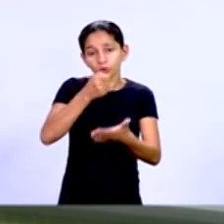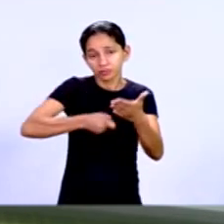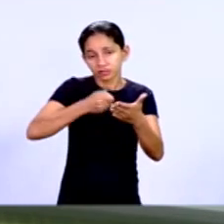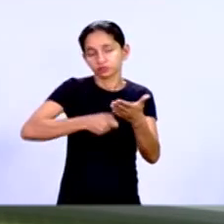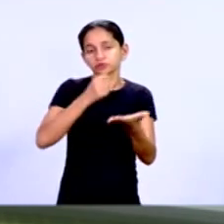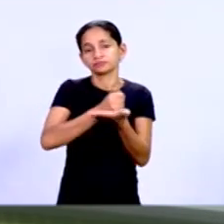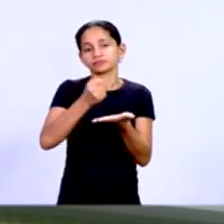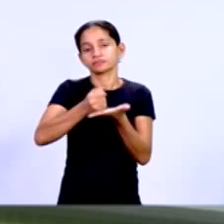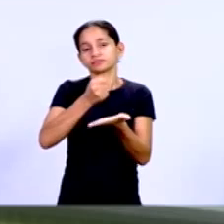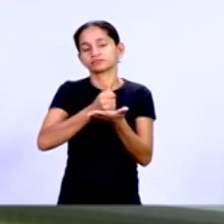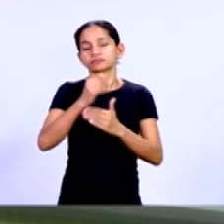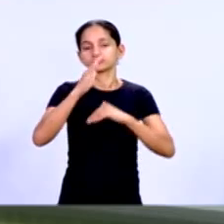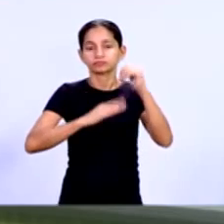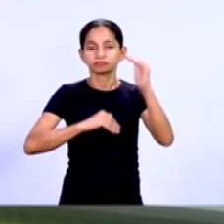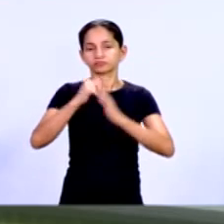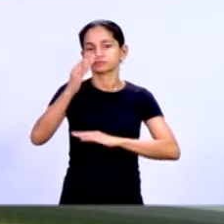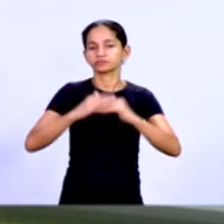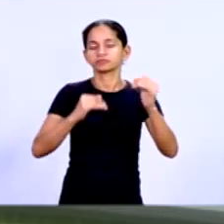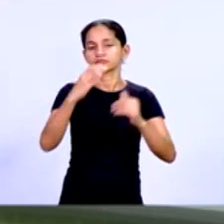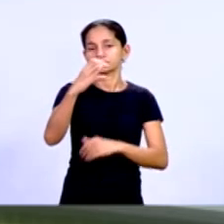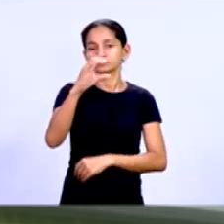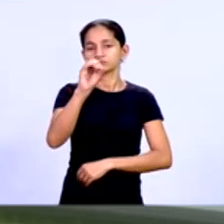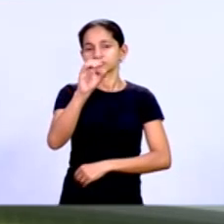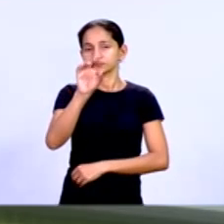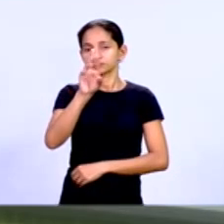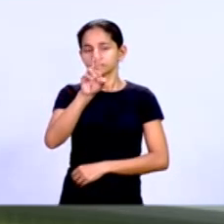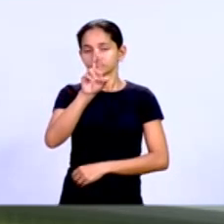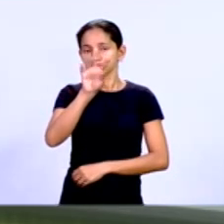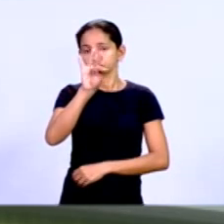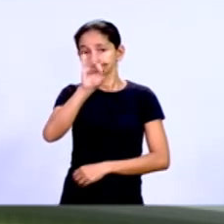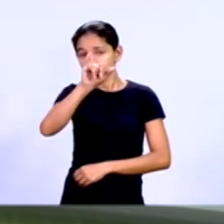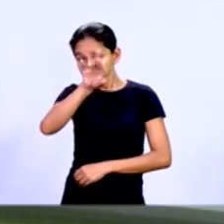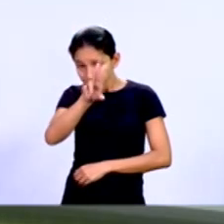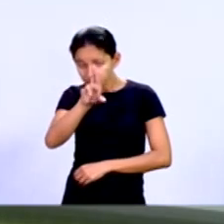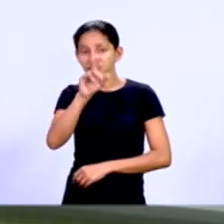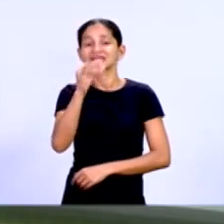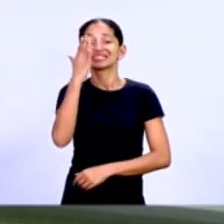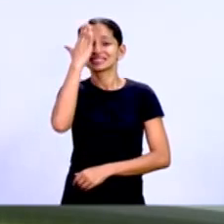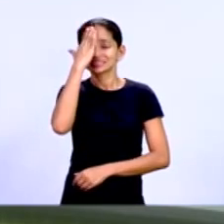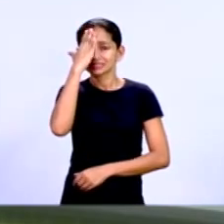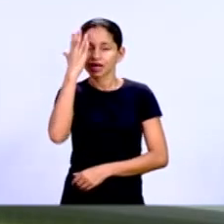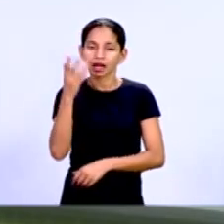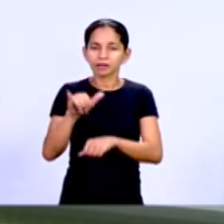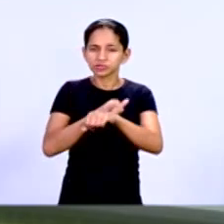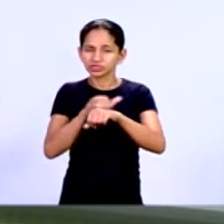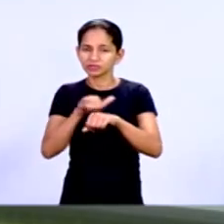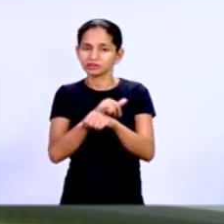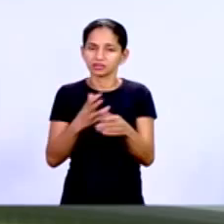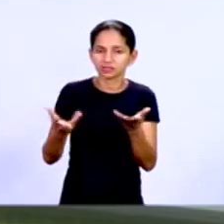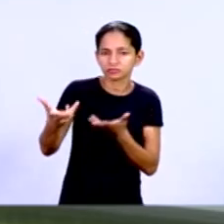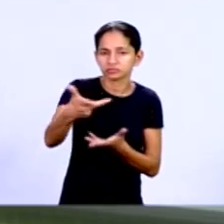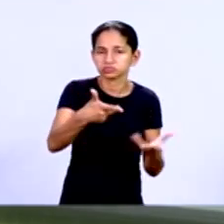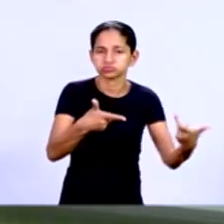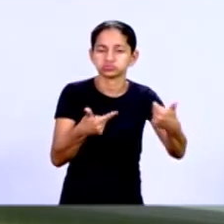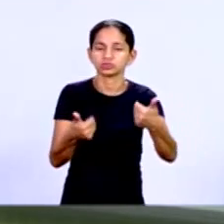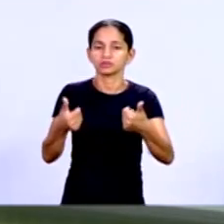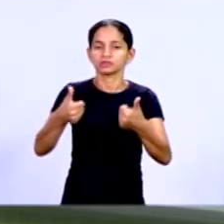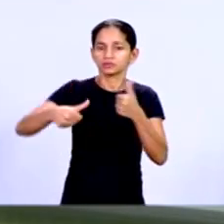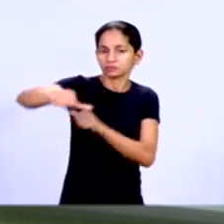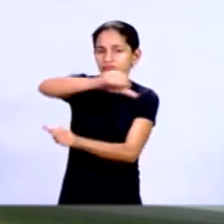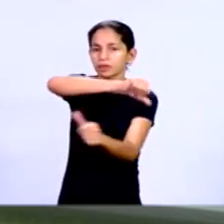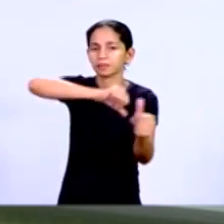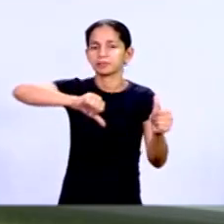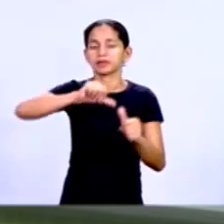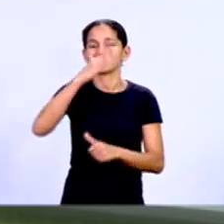isso criou-se a figura do corretor, que é alguém que conhece o mecanismo e tem acesso às informações e a todos os detalhes que existem